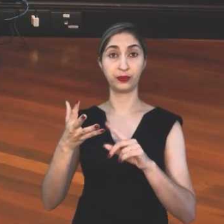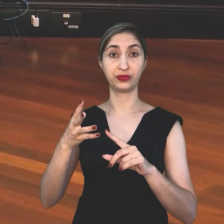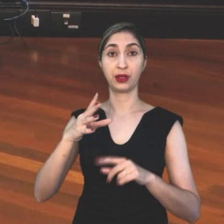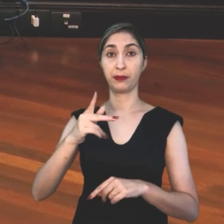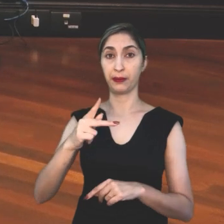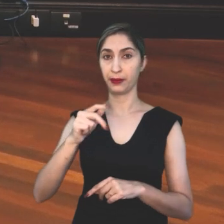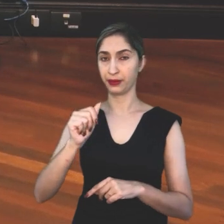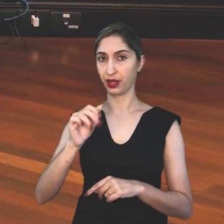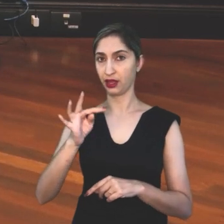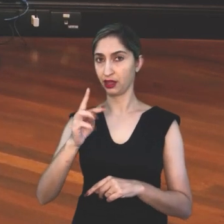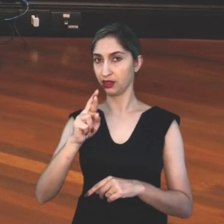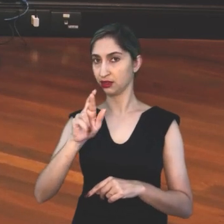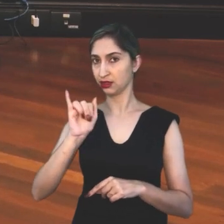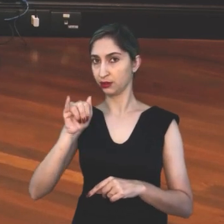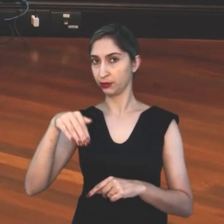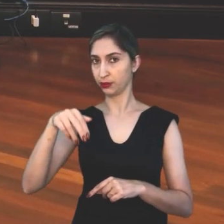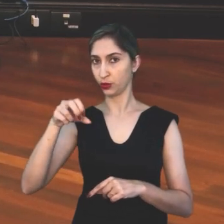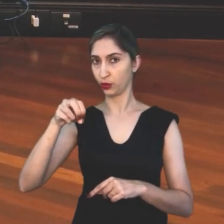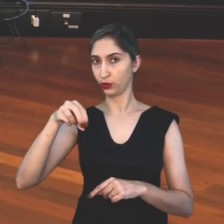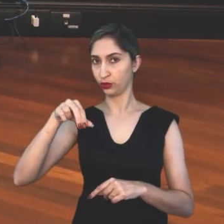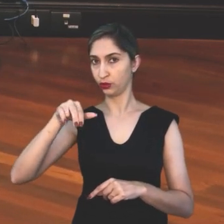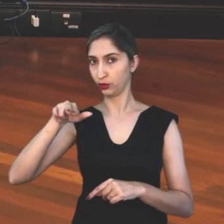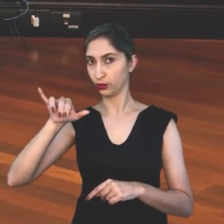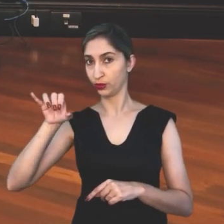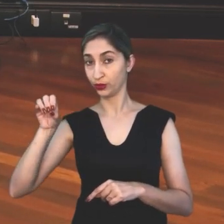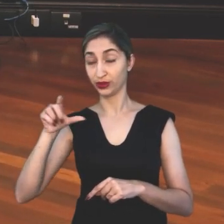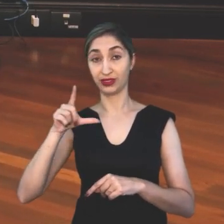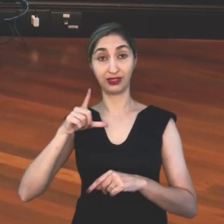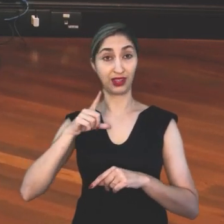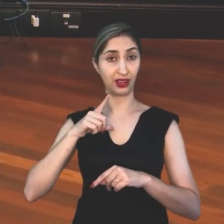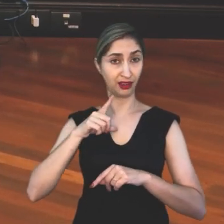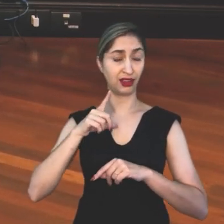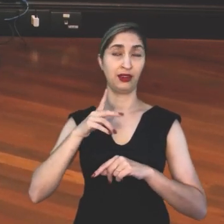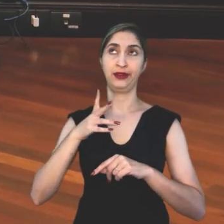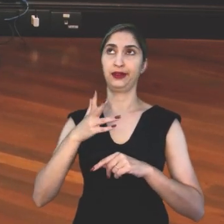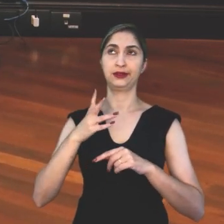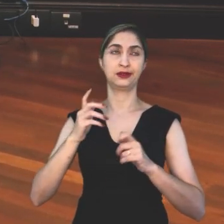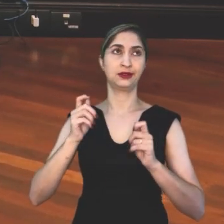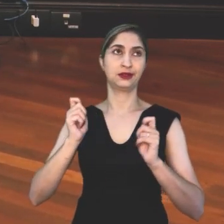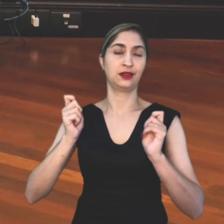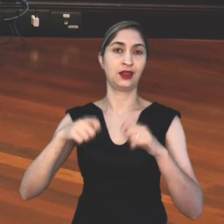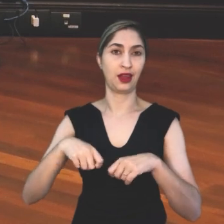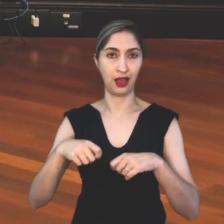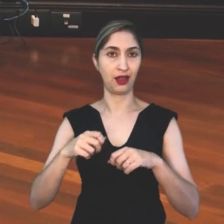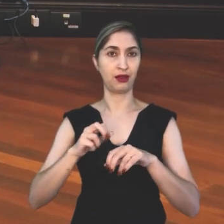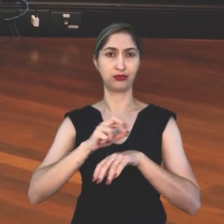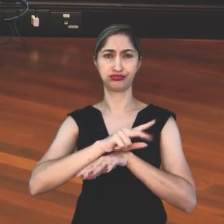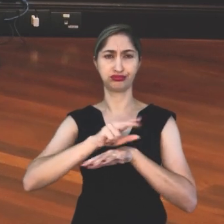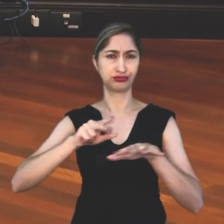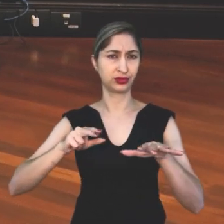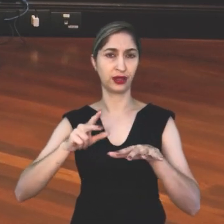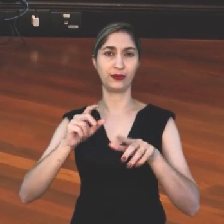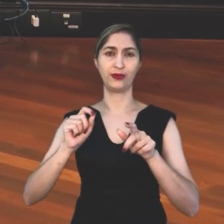que elas não se esgotam nem pra gente. Se a gente pensar em nível de formação, nem idade. Mas como a gente vai tratar isso com criança? É